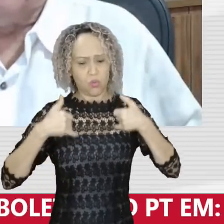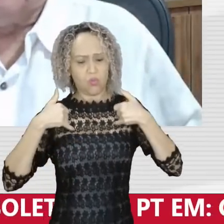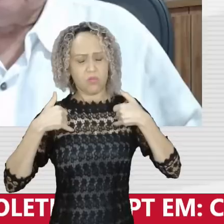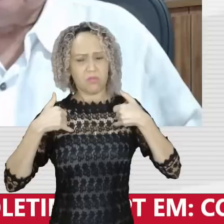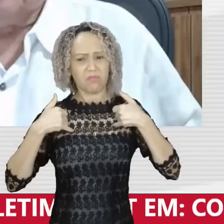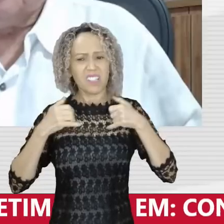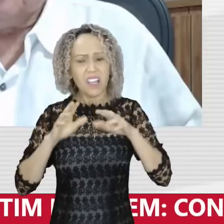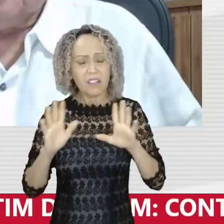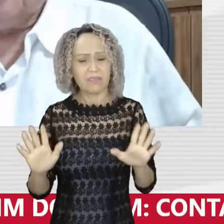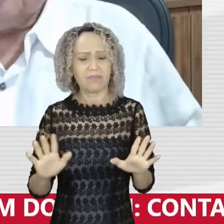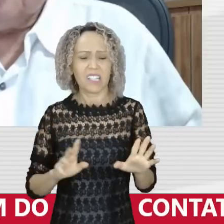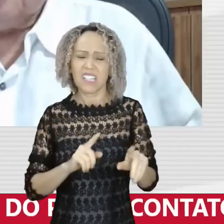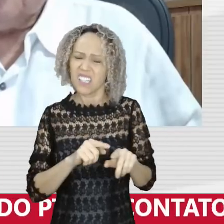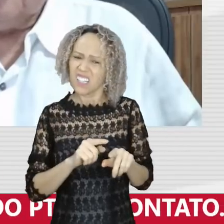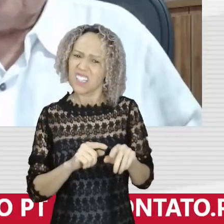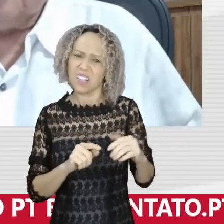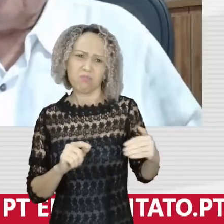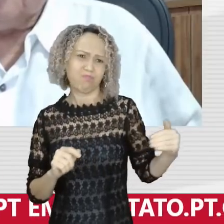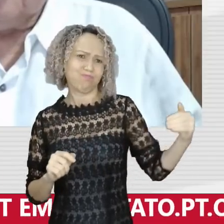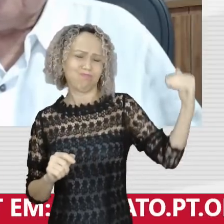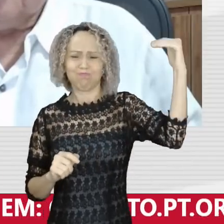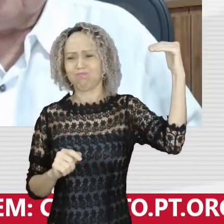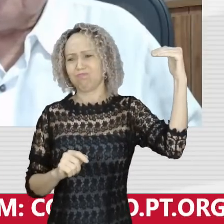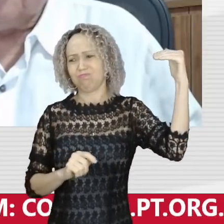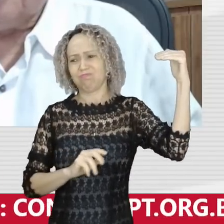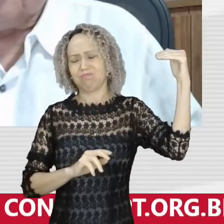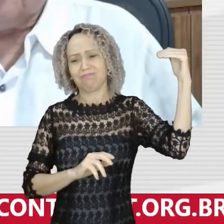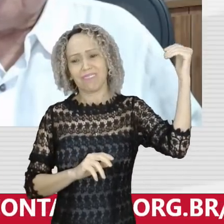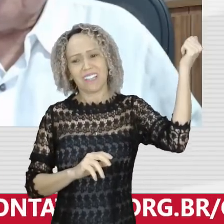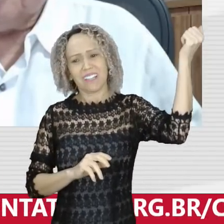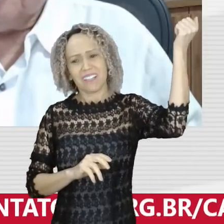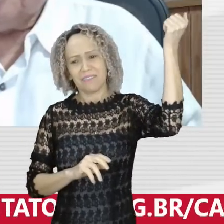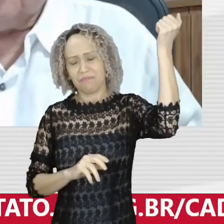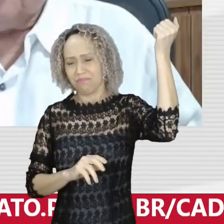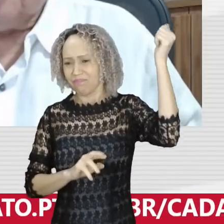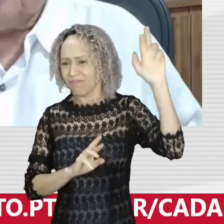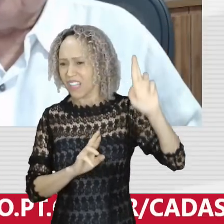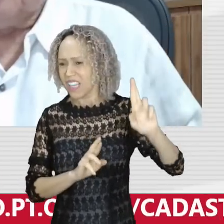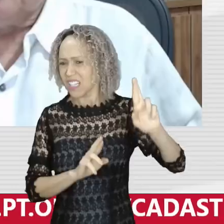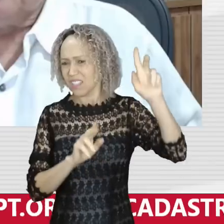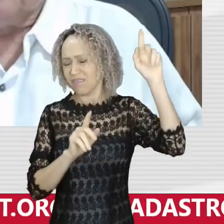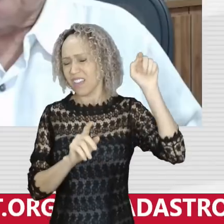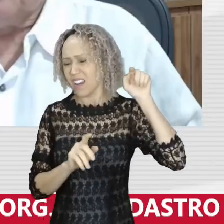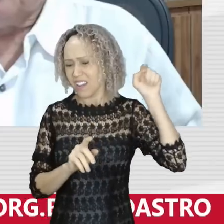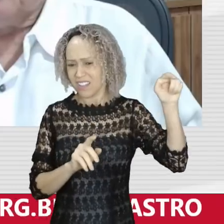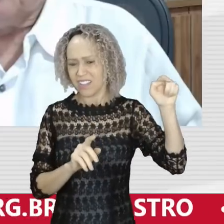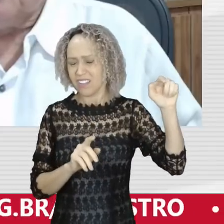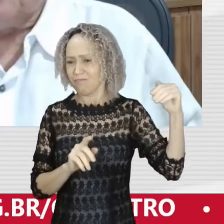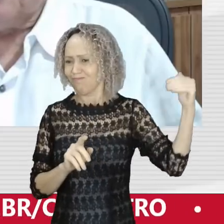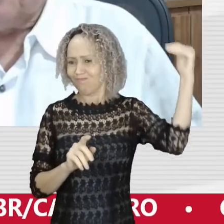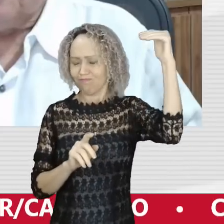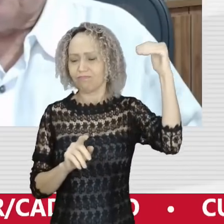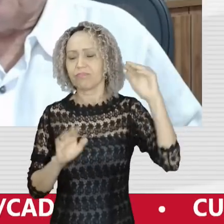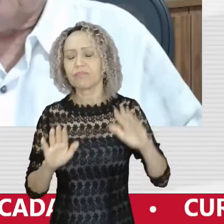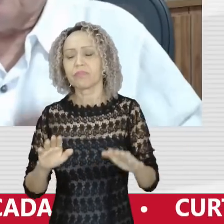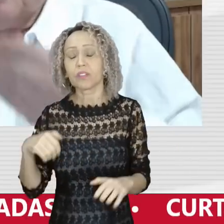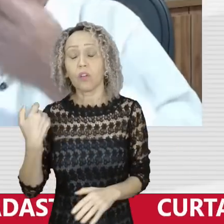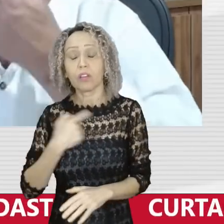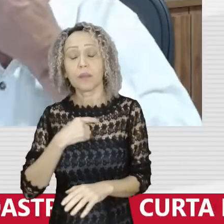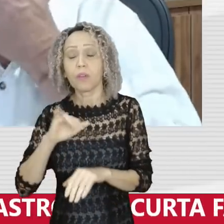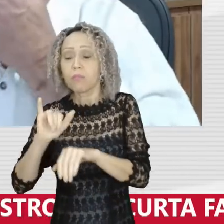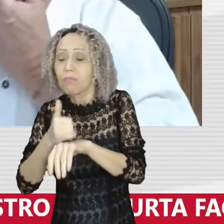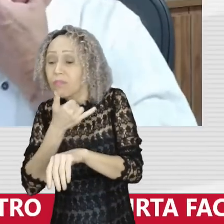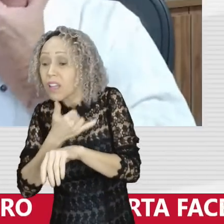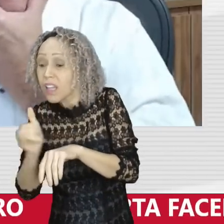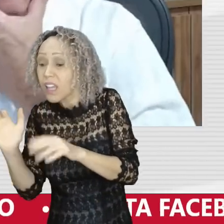mas que esse momento vai exigir muito mais. Nós, o movimento sindical, temos um papel muito estratégico, porque a classe trabalhadora